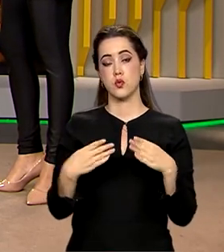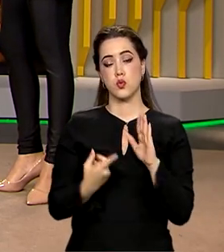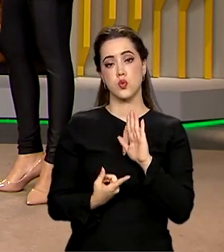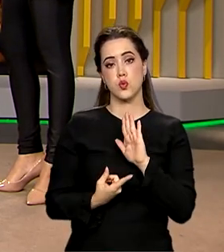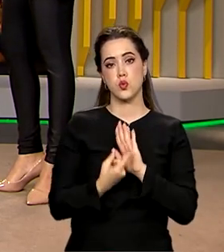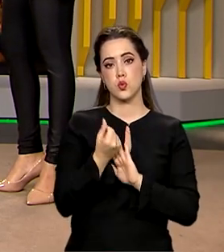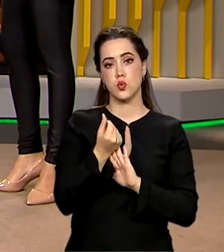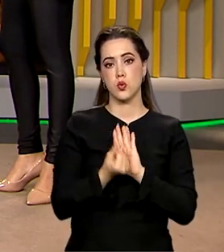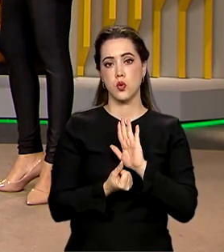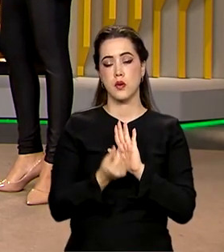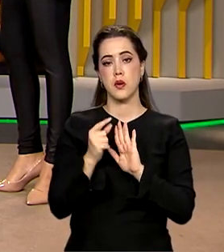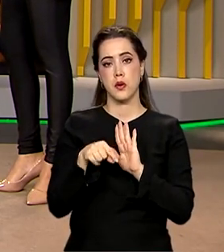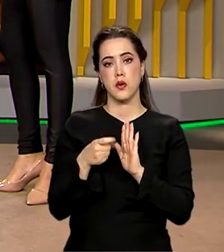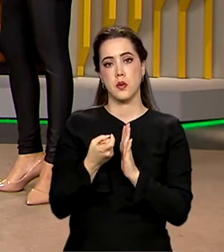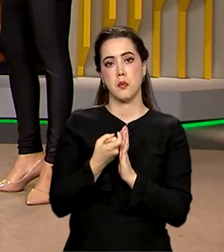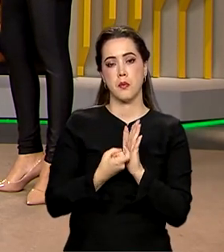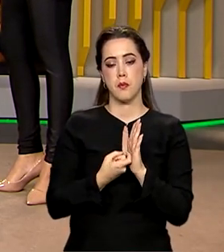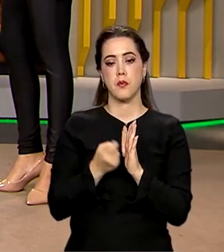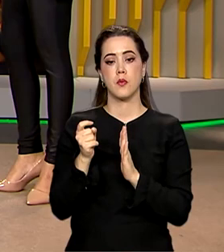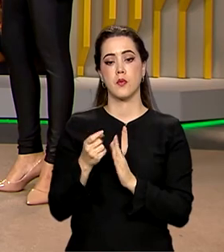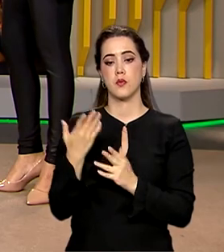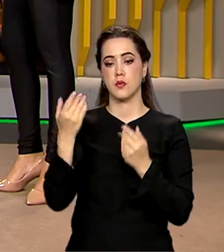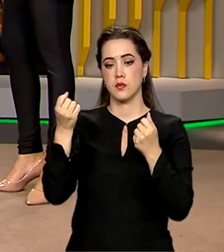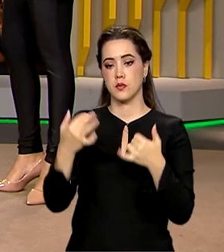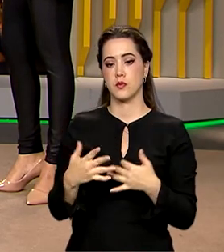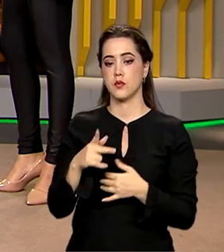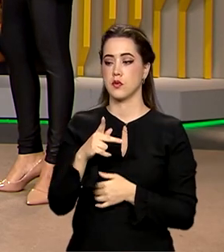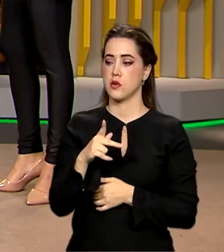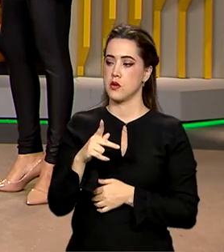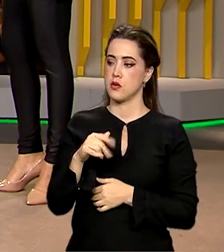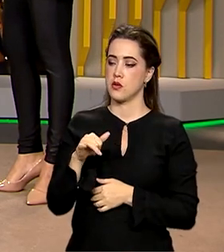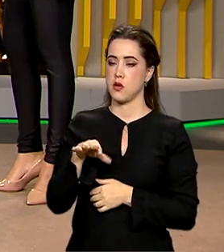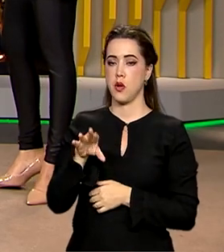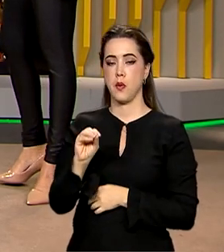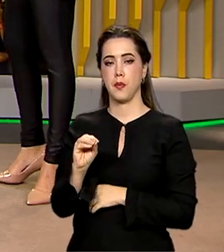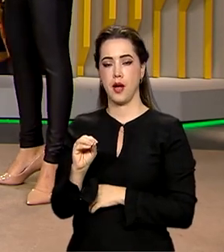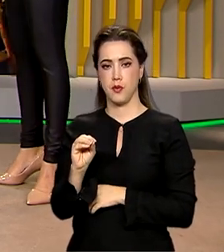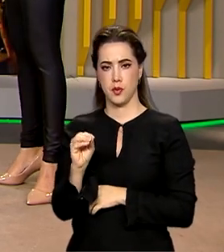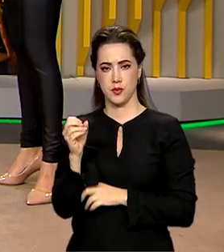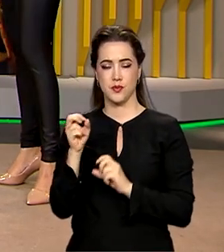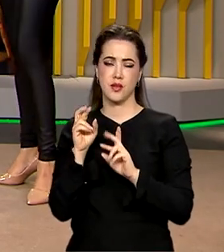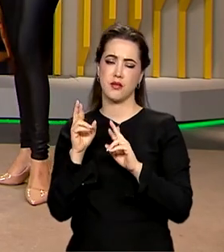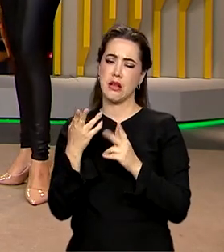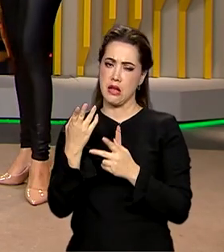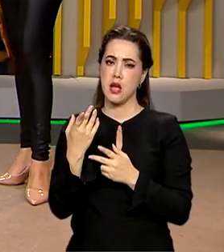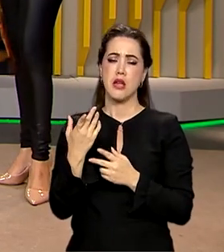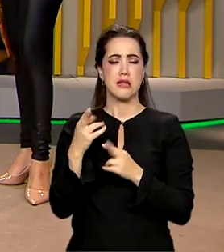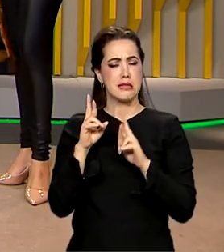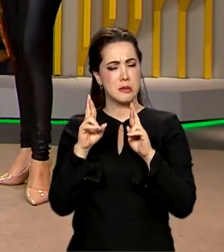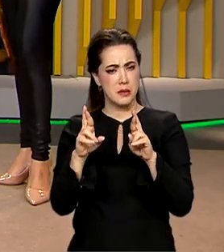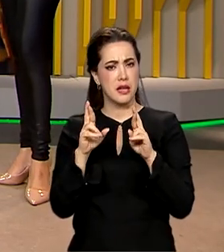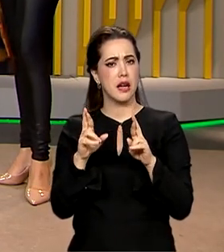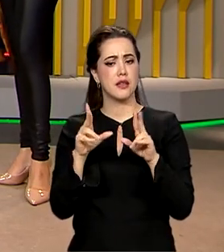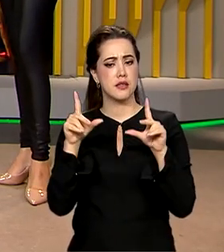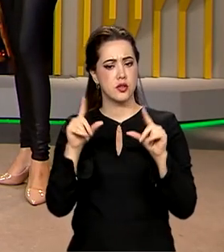é o Pablo Mundim. Boa noite, Pablo. Muito esperada essa redução nos juros, né?